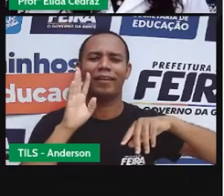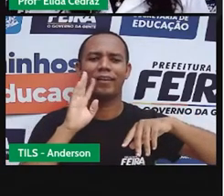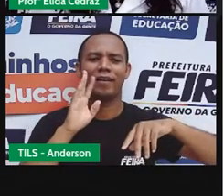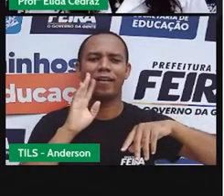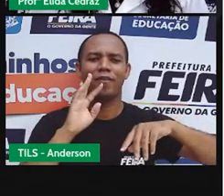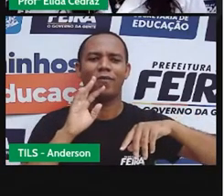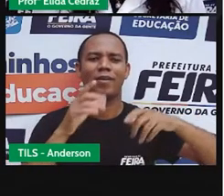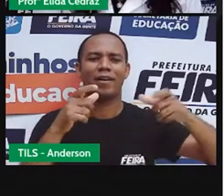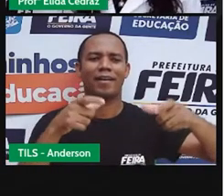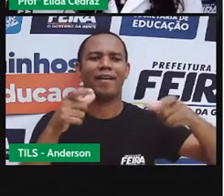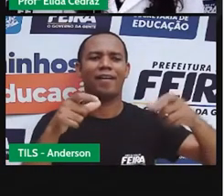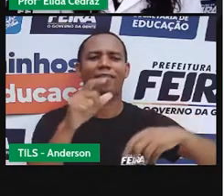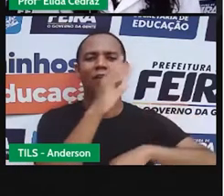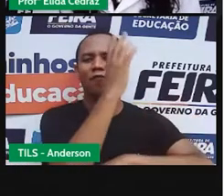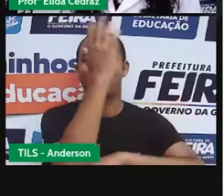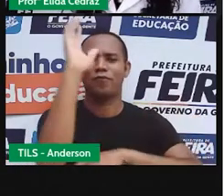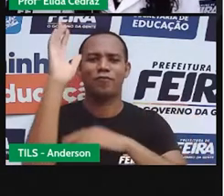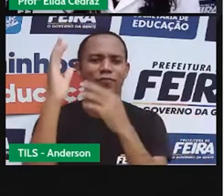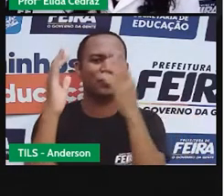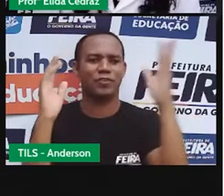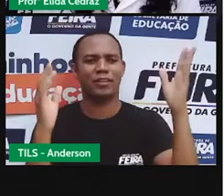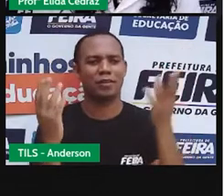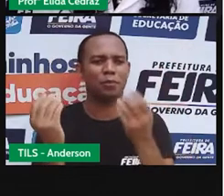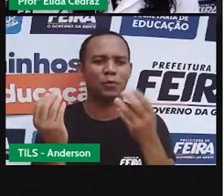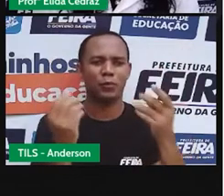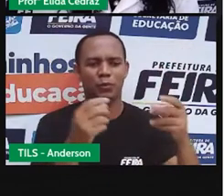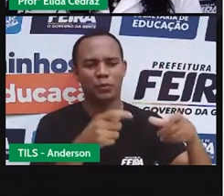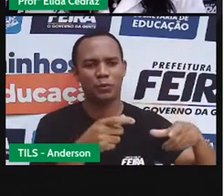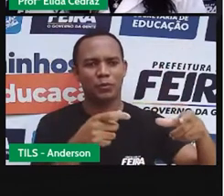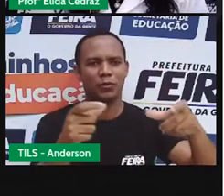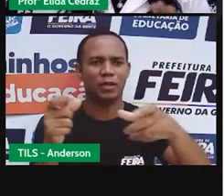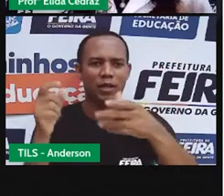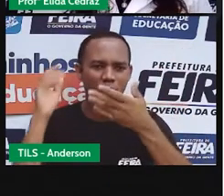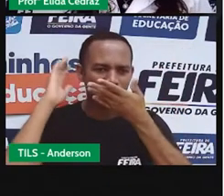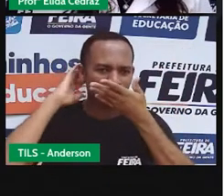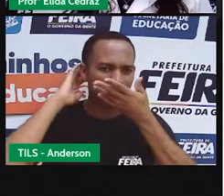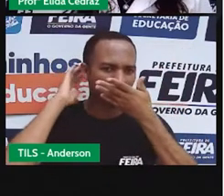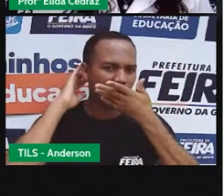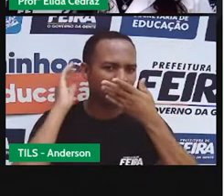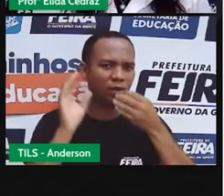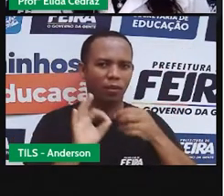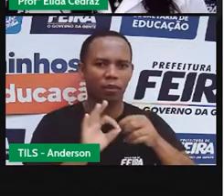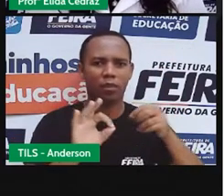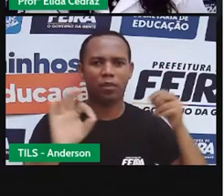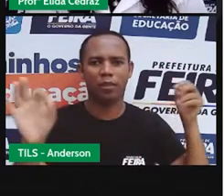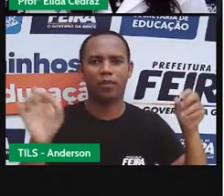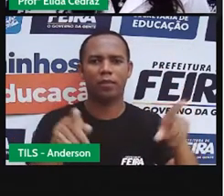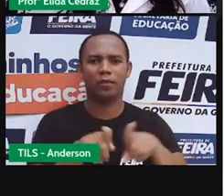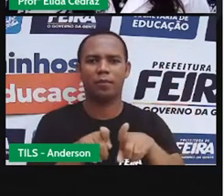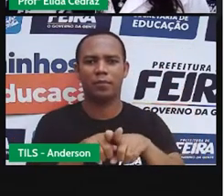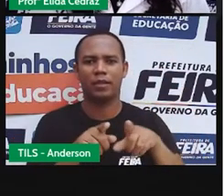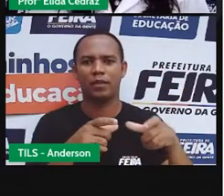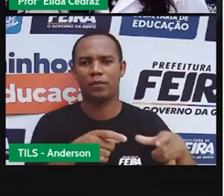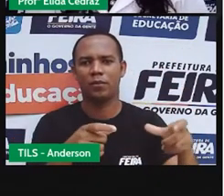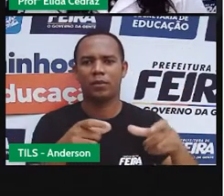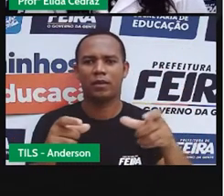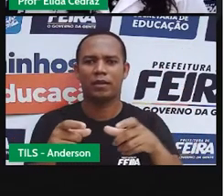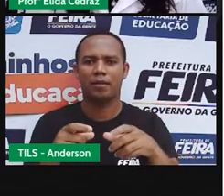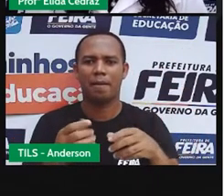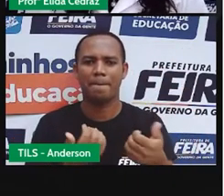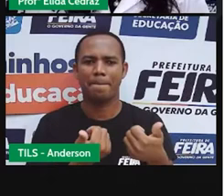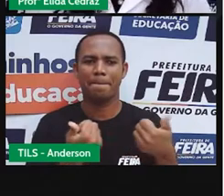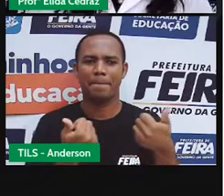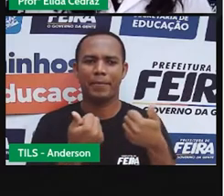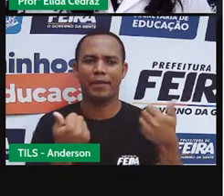moram na floresta, né, gente? Muitos moram nas reservas indígenas, bem afastados, e outros moram em lugares